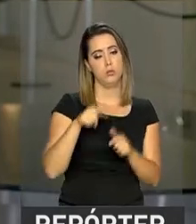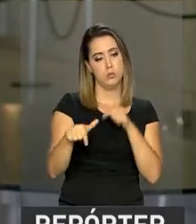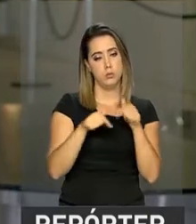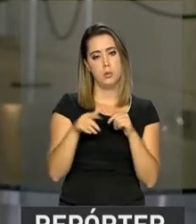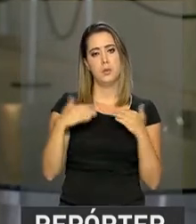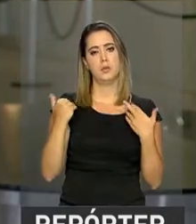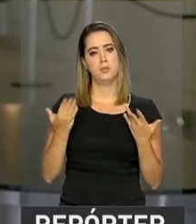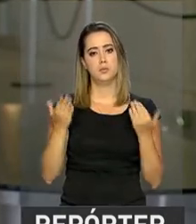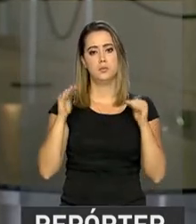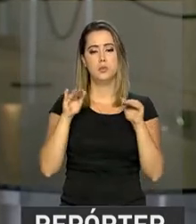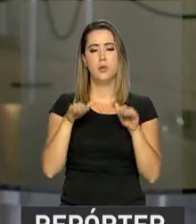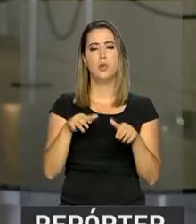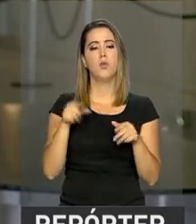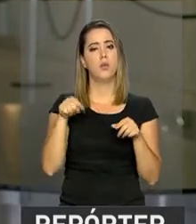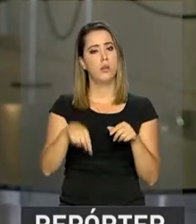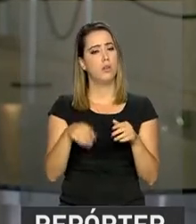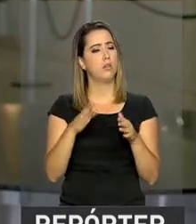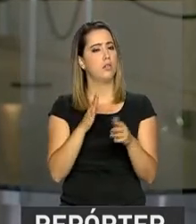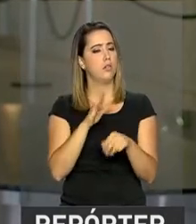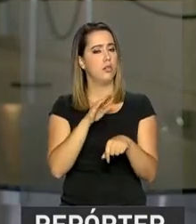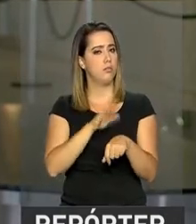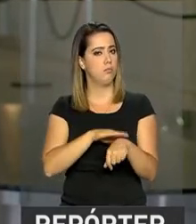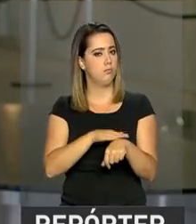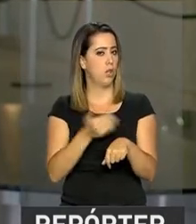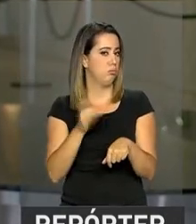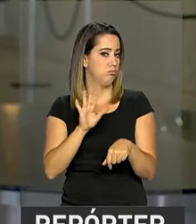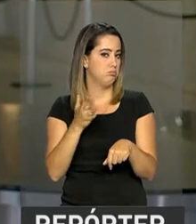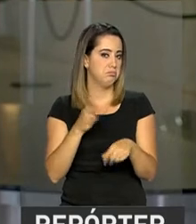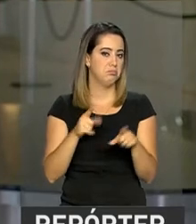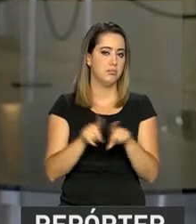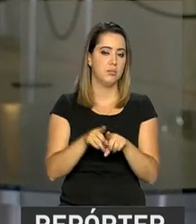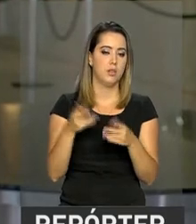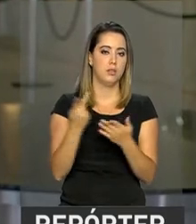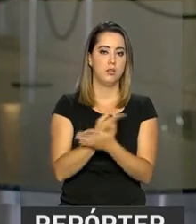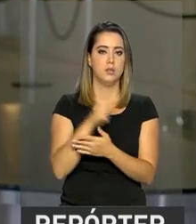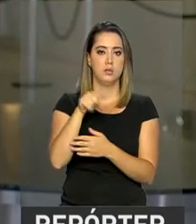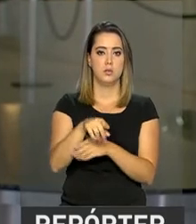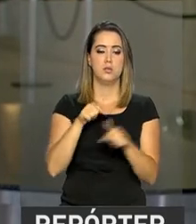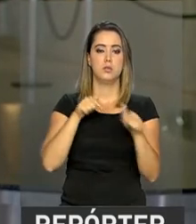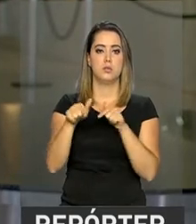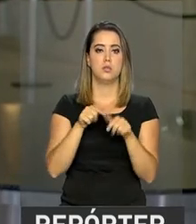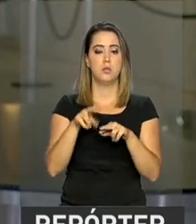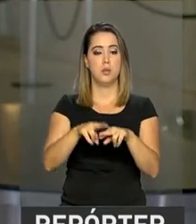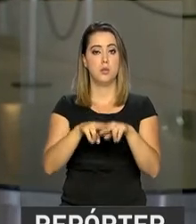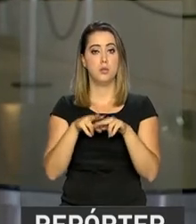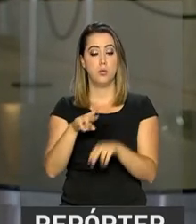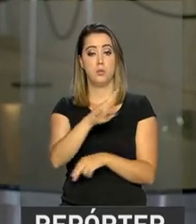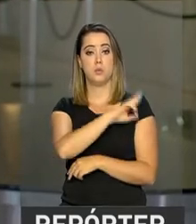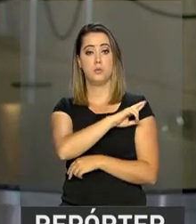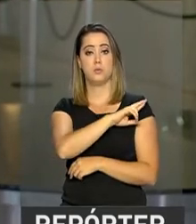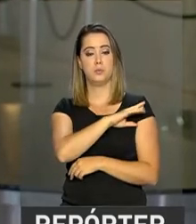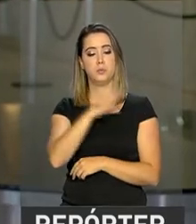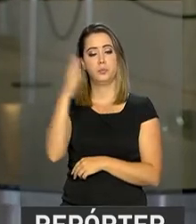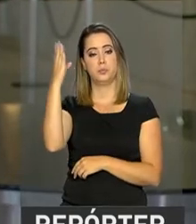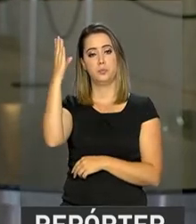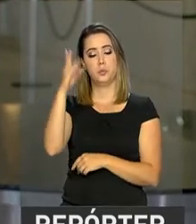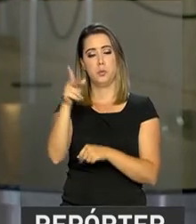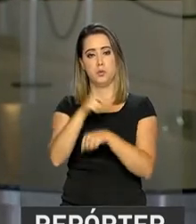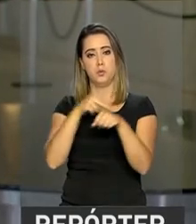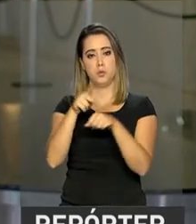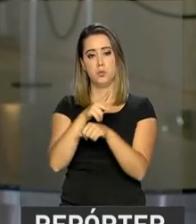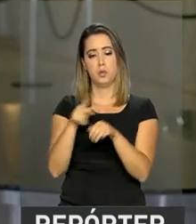e vão ficar aqui no Brasil durante um determinado período, realizando essa missão e esses trabalhos